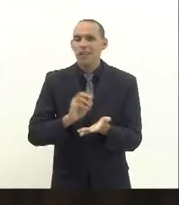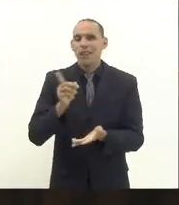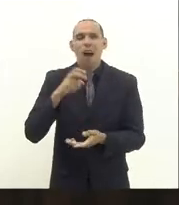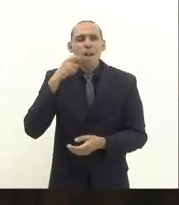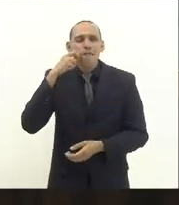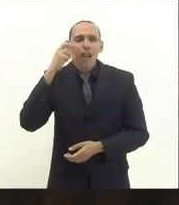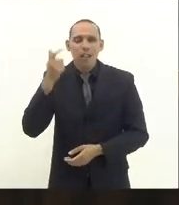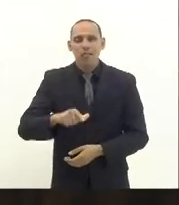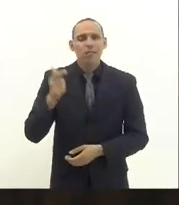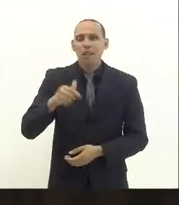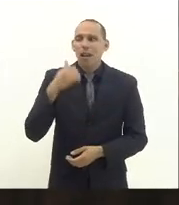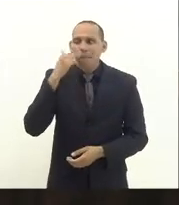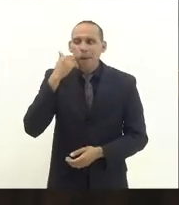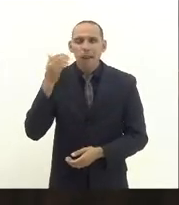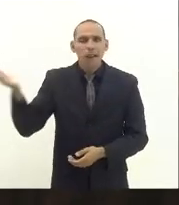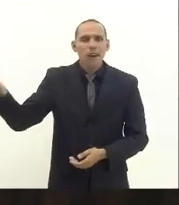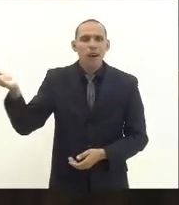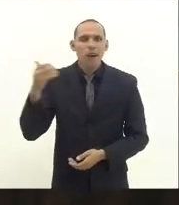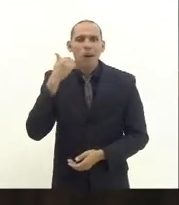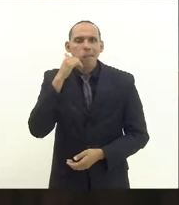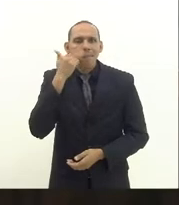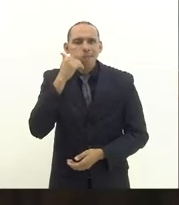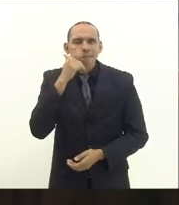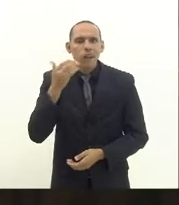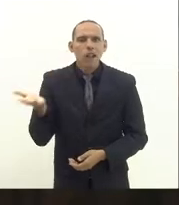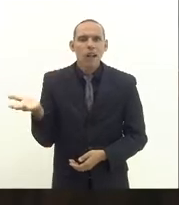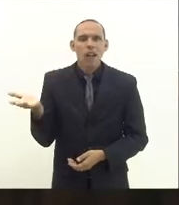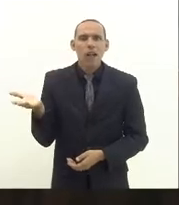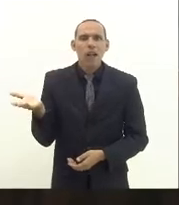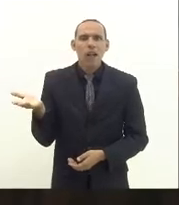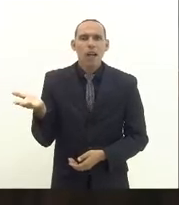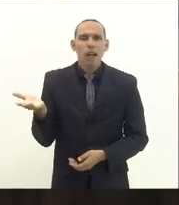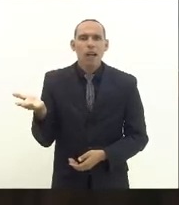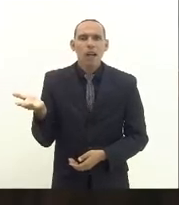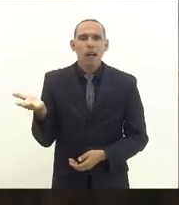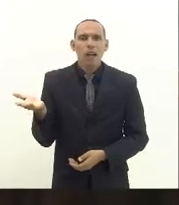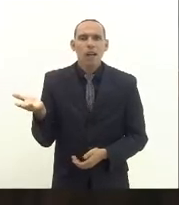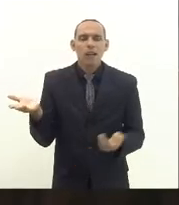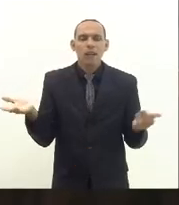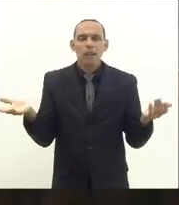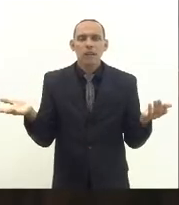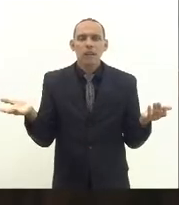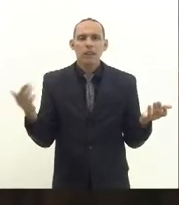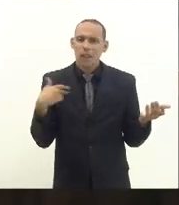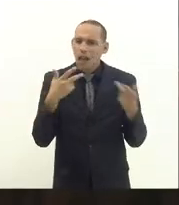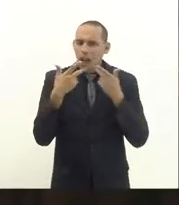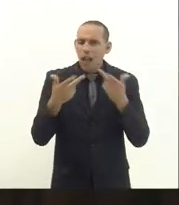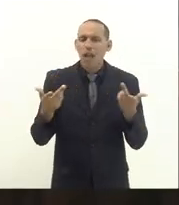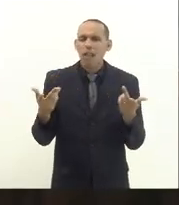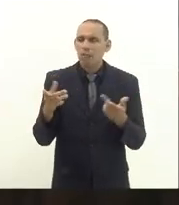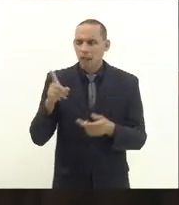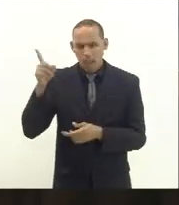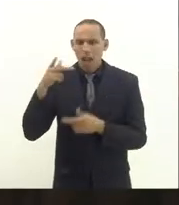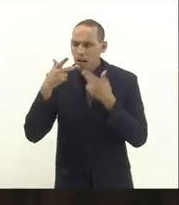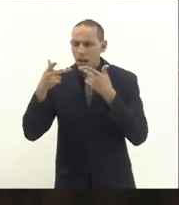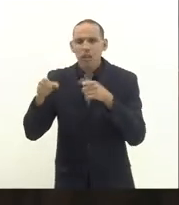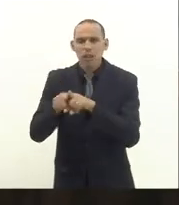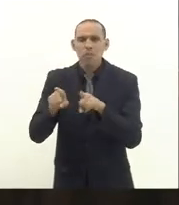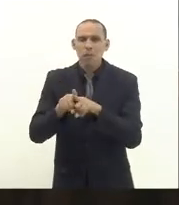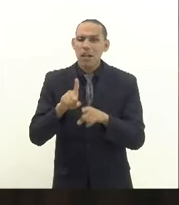vergonha na cara a falta de vergonha na cara agora uma coisa que eu vou dizer aqui que eu falei lá